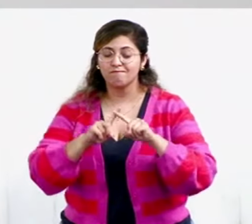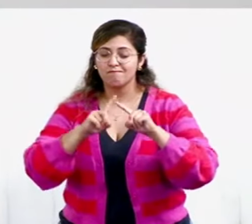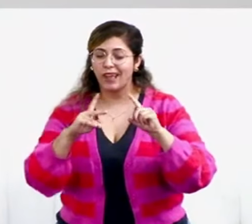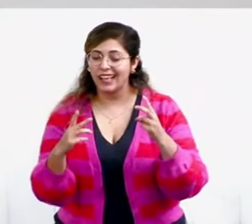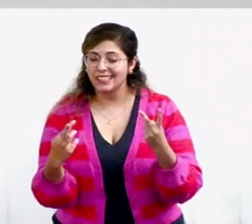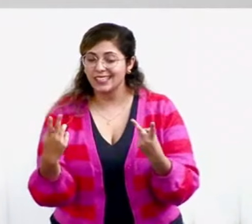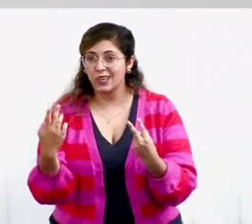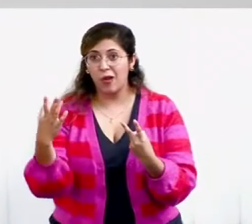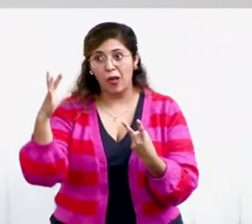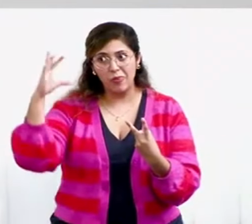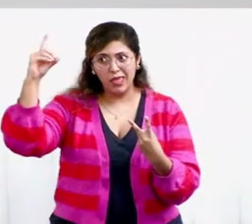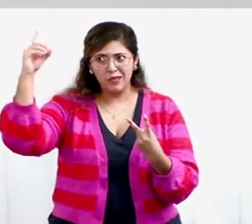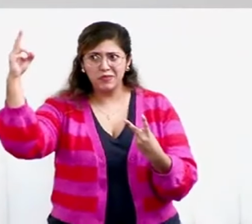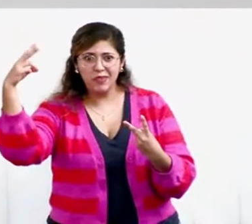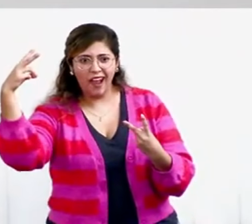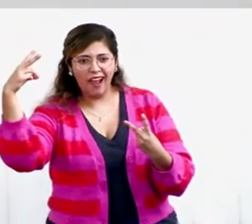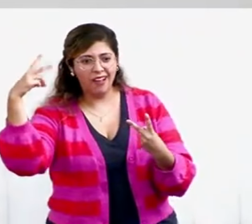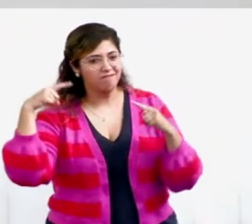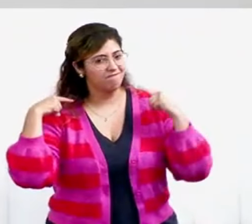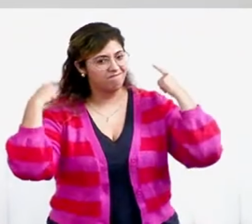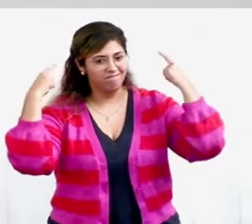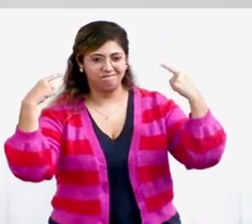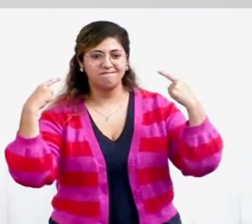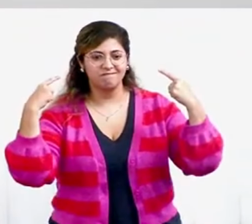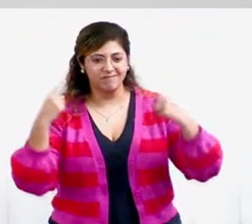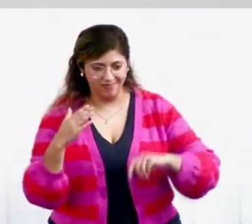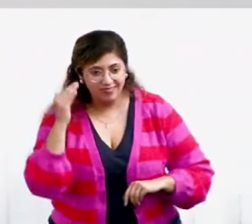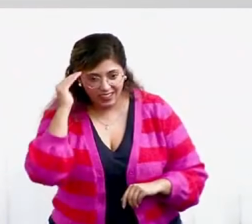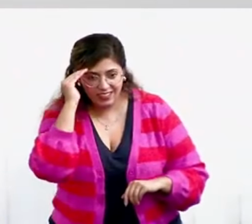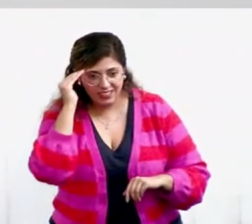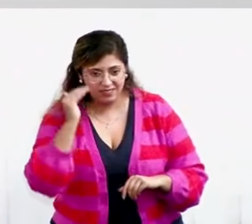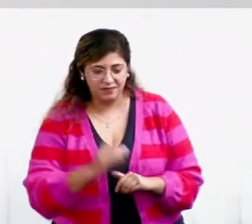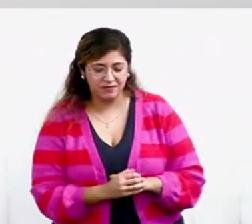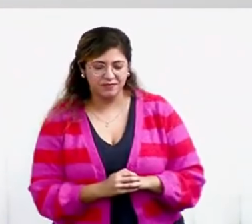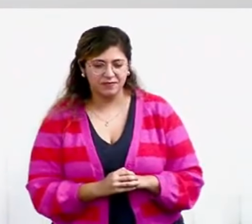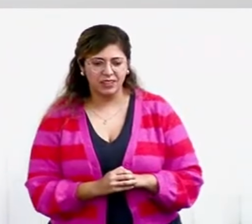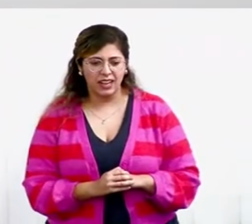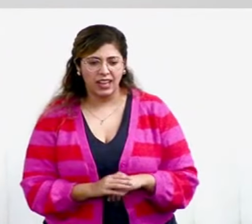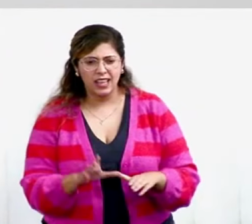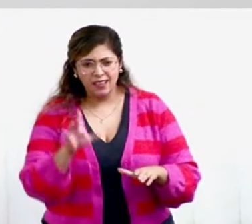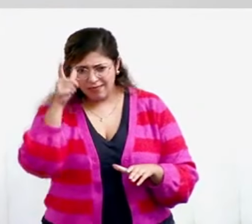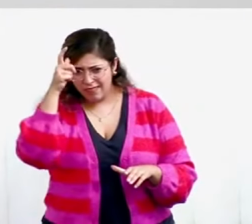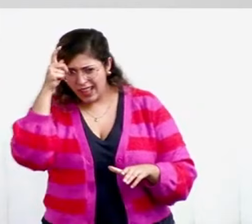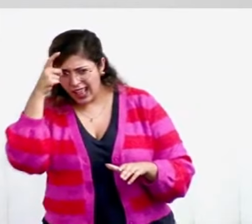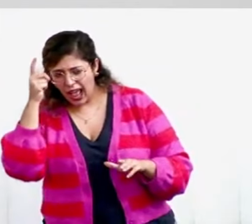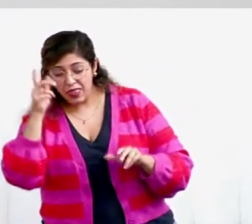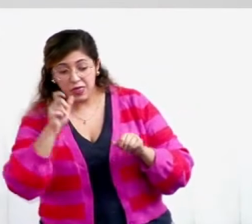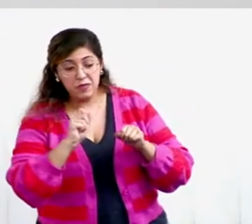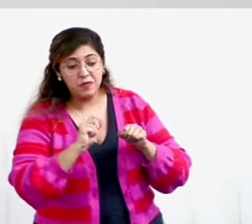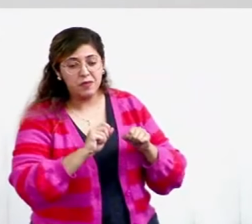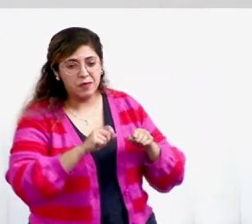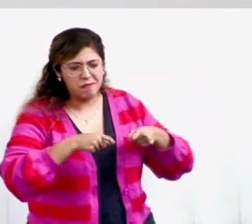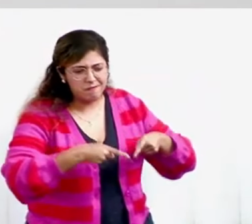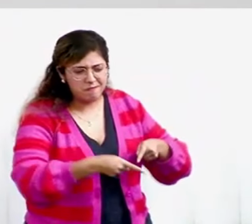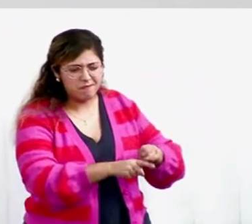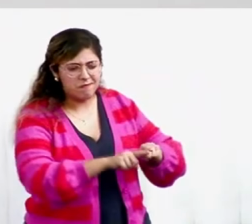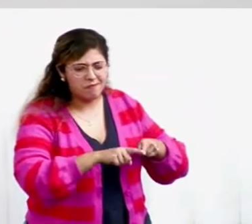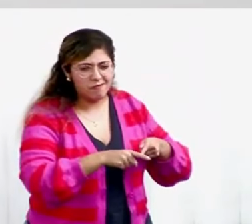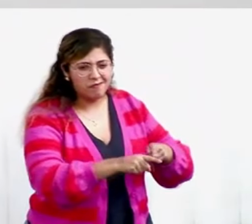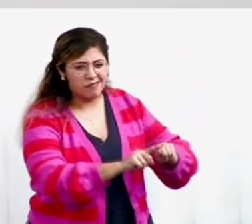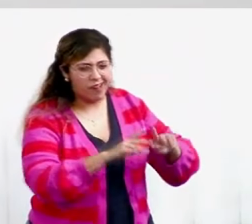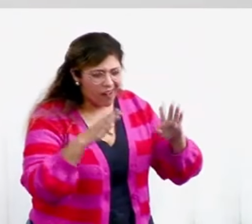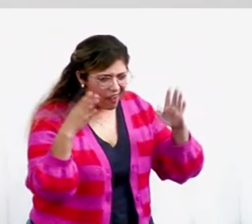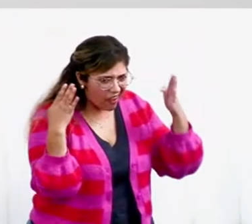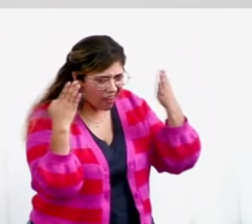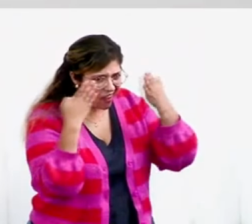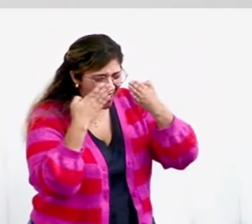2 Coríntios 4,4, ele também vai dizer que Satanás, o Deus deste século, cegou o entendimento dos incrédulos. Não